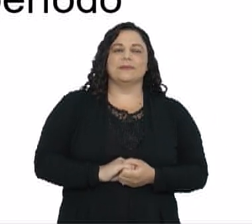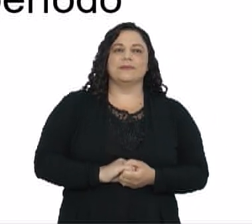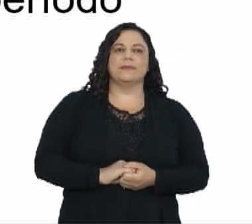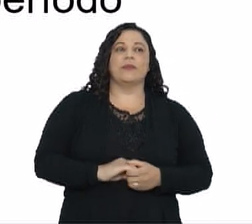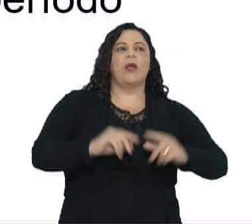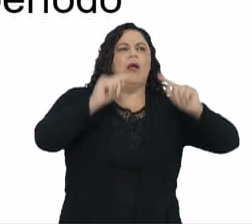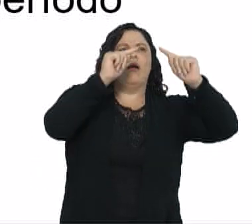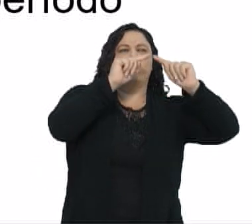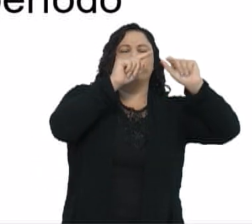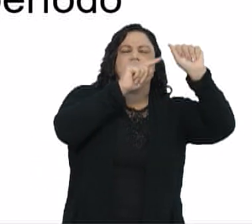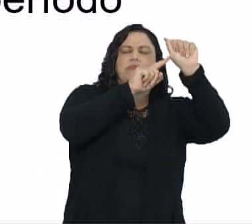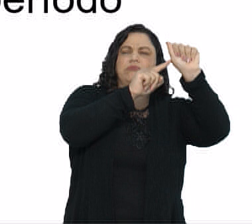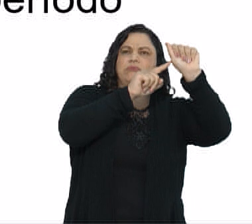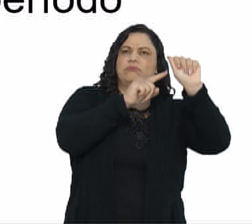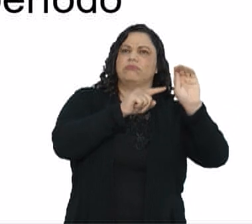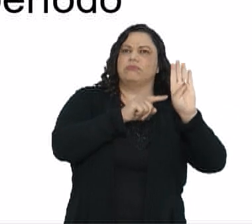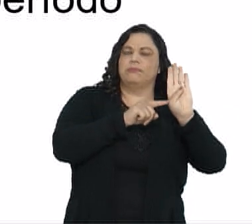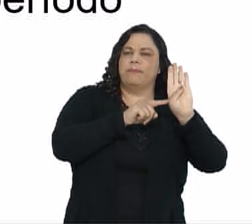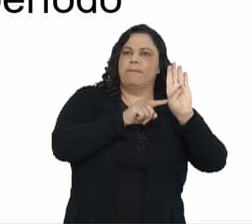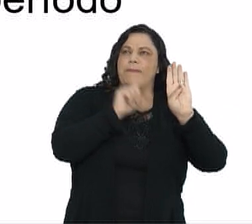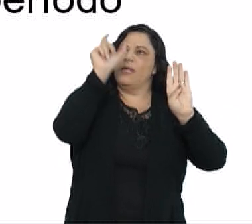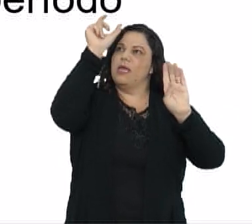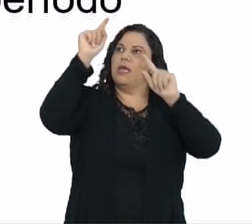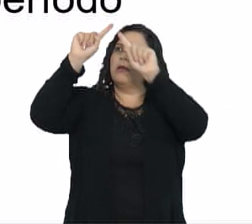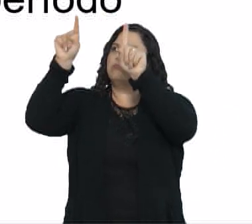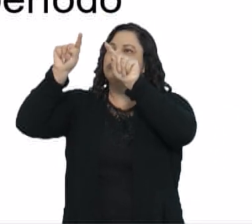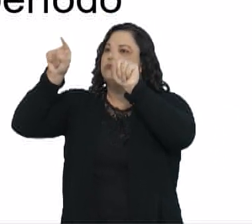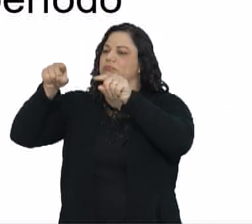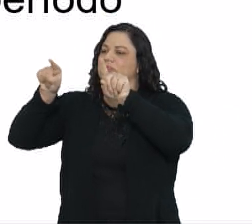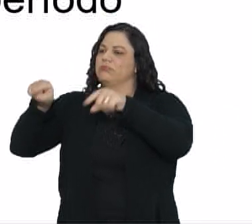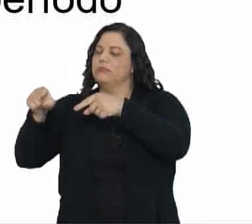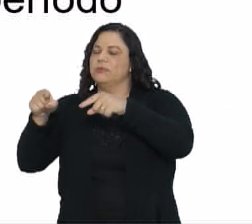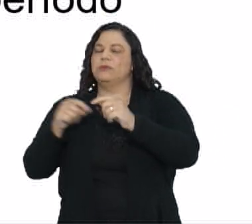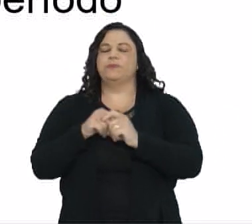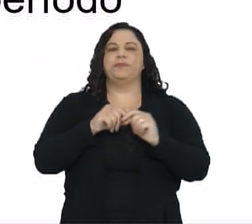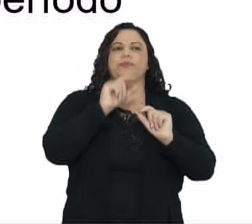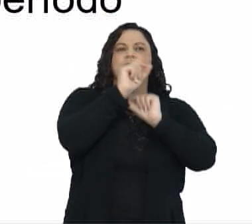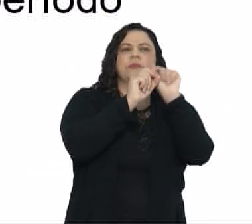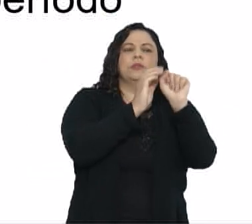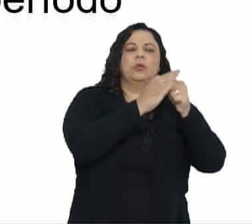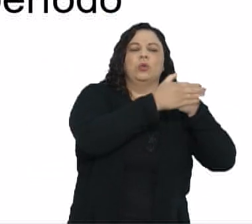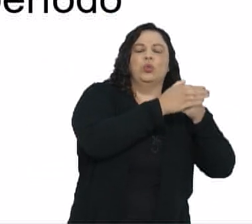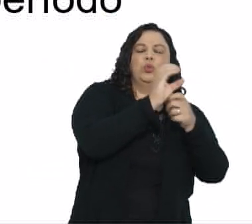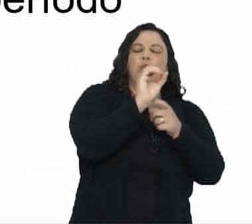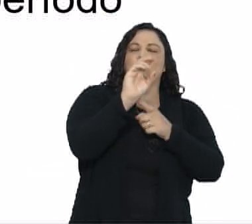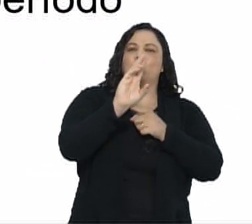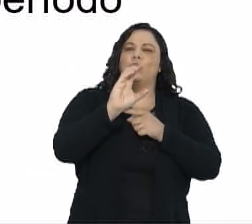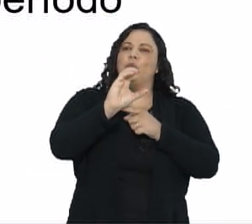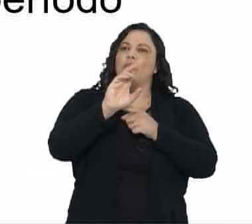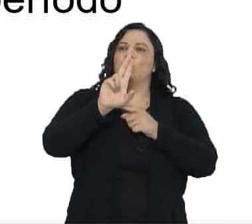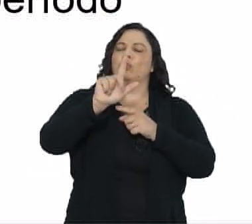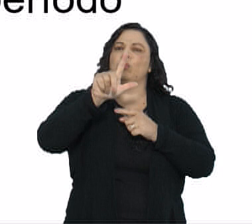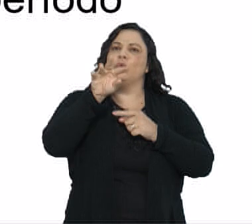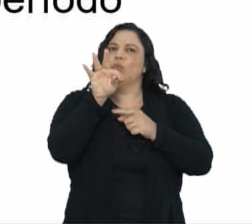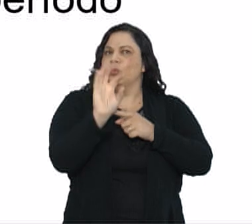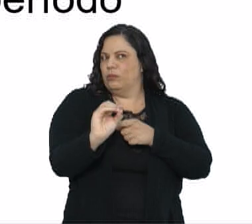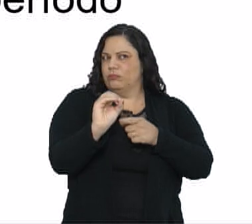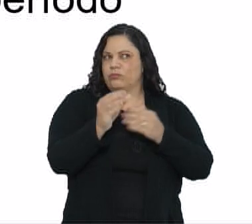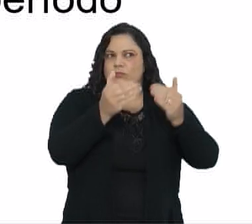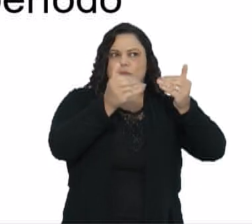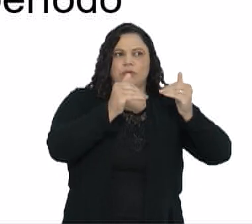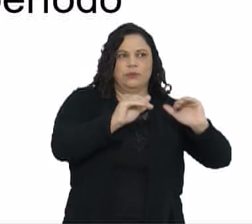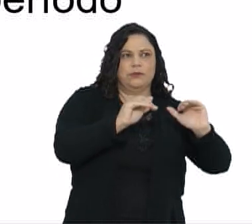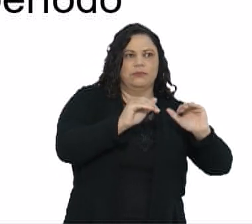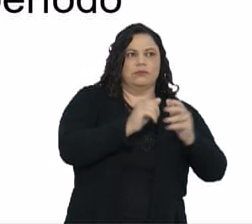Relacione sujeito oculto, sujeito indeterminado. Então, veja bem, falaram muito